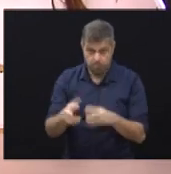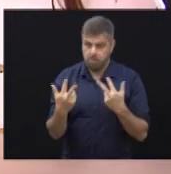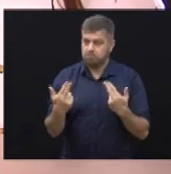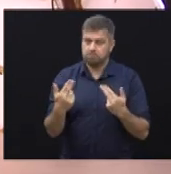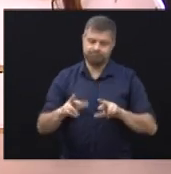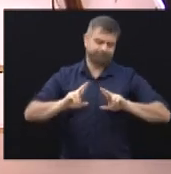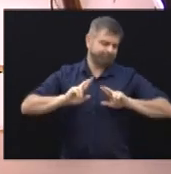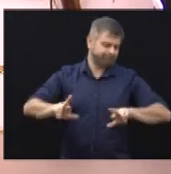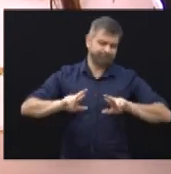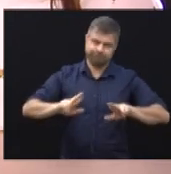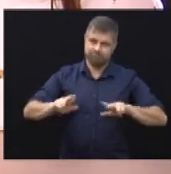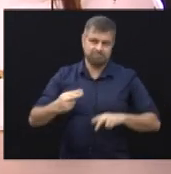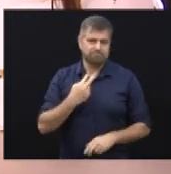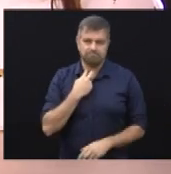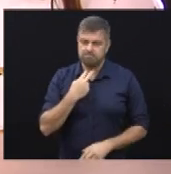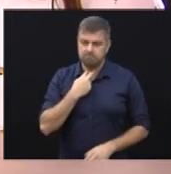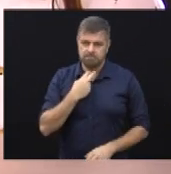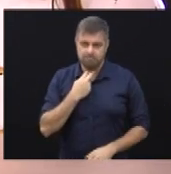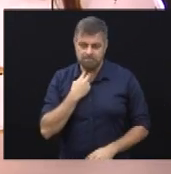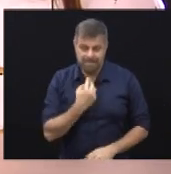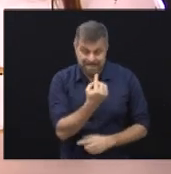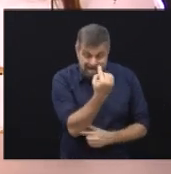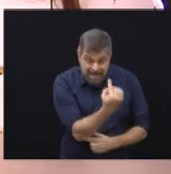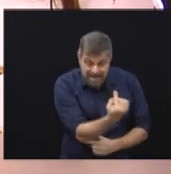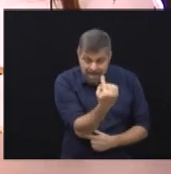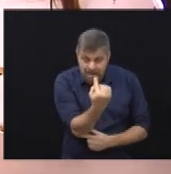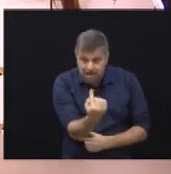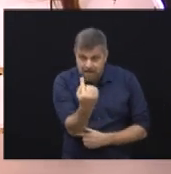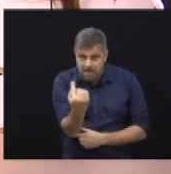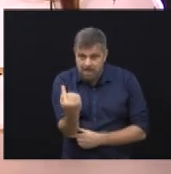para todo mundo, porque não é assim. Então, a gente tem que